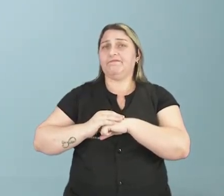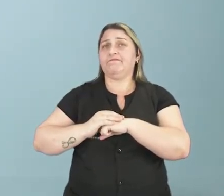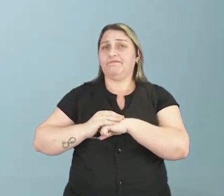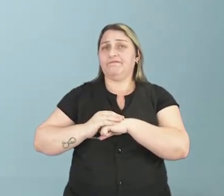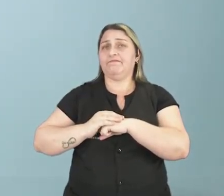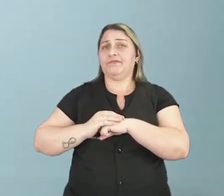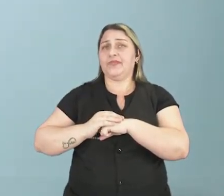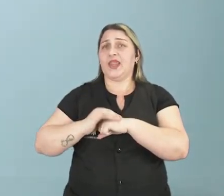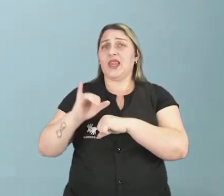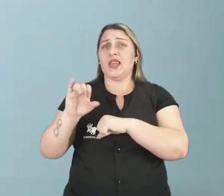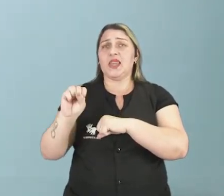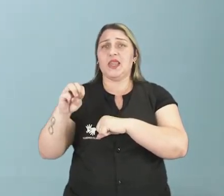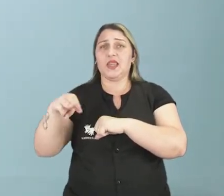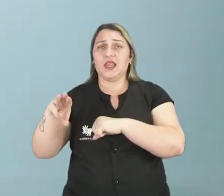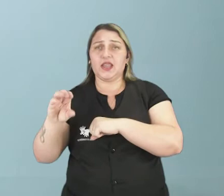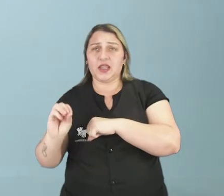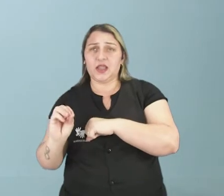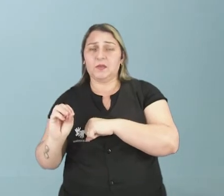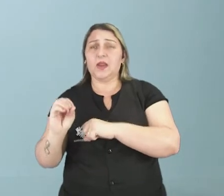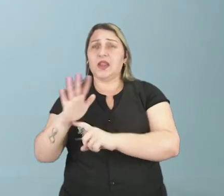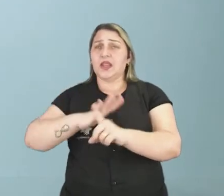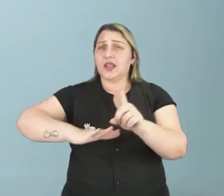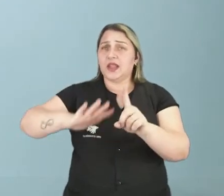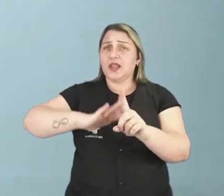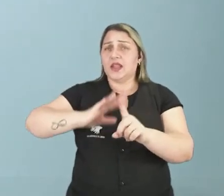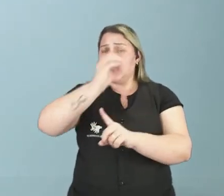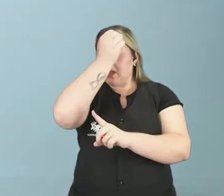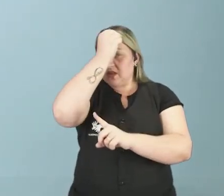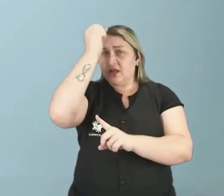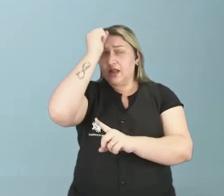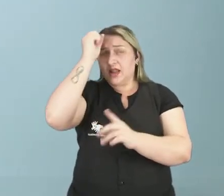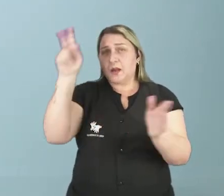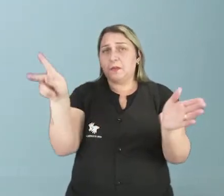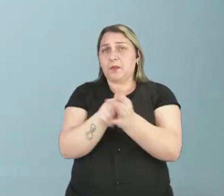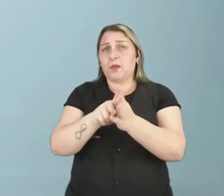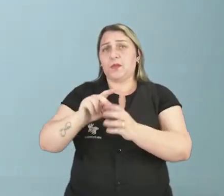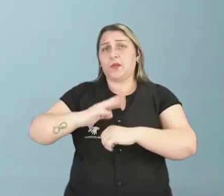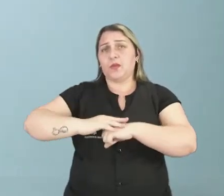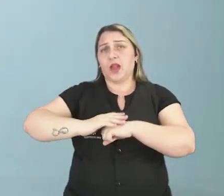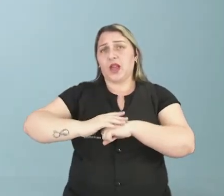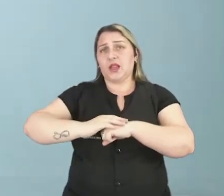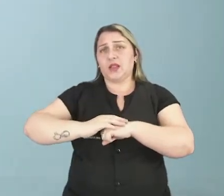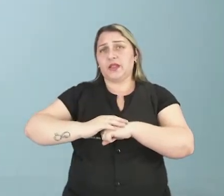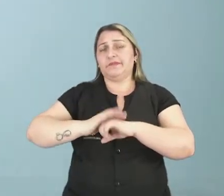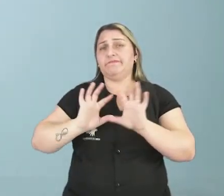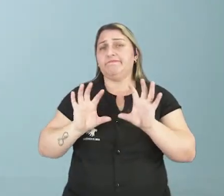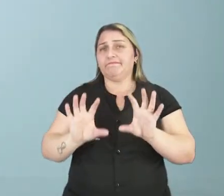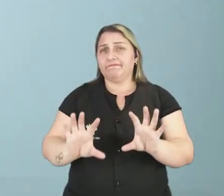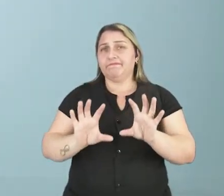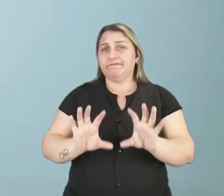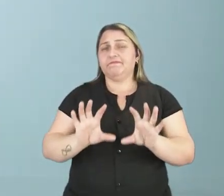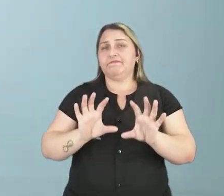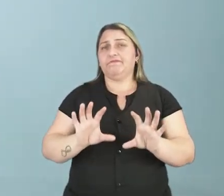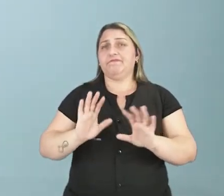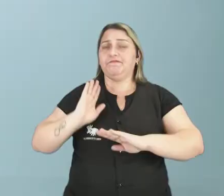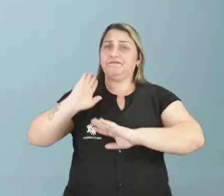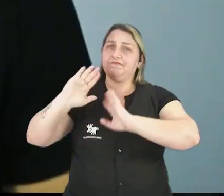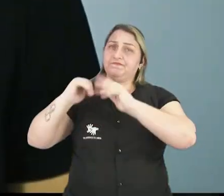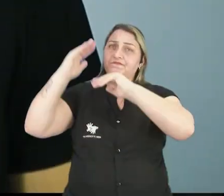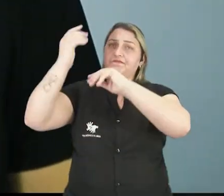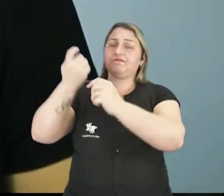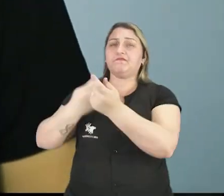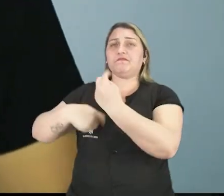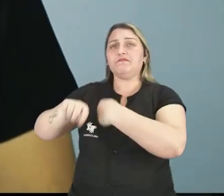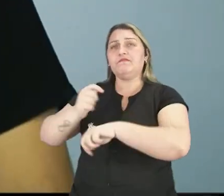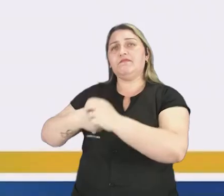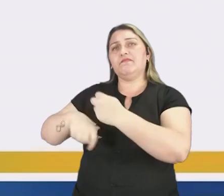ismo. Tudo que é ismo na sociologia está associado à doença. Então, nesse sentido, o desenvolvimento econômico